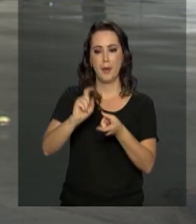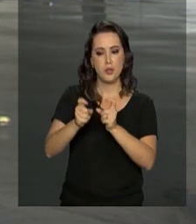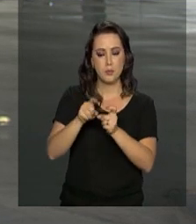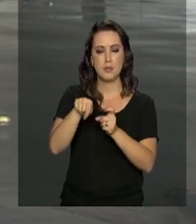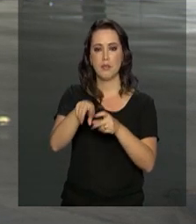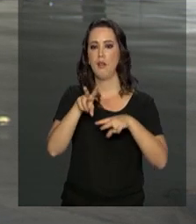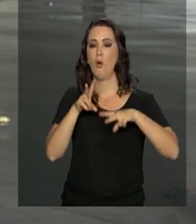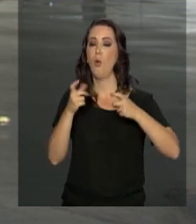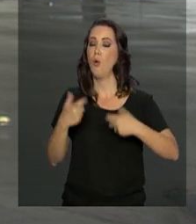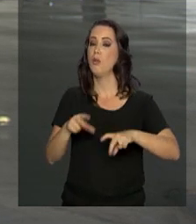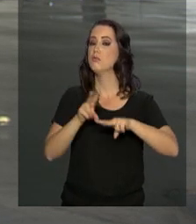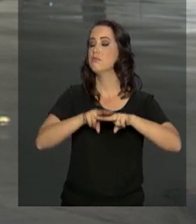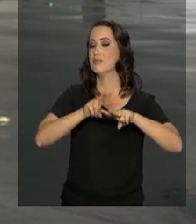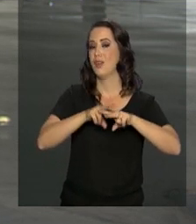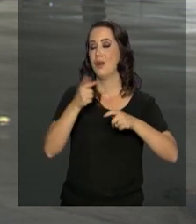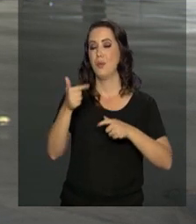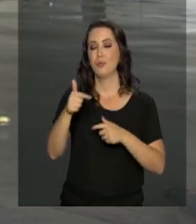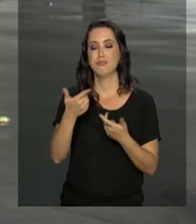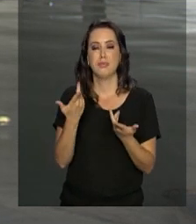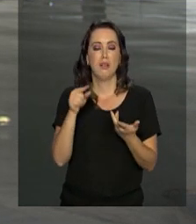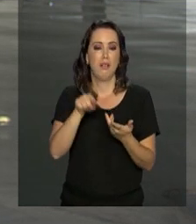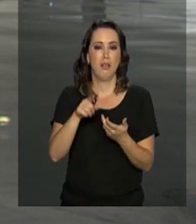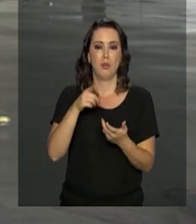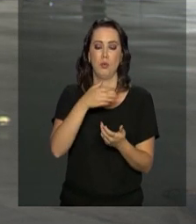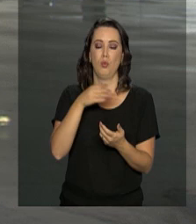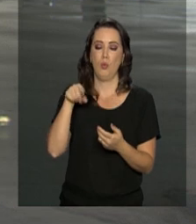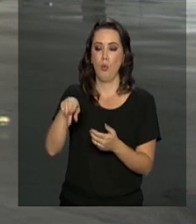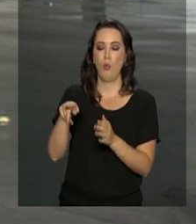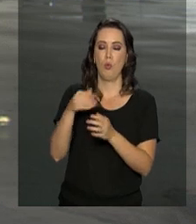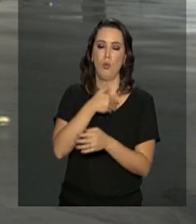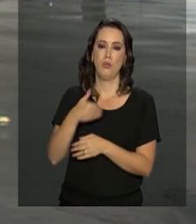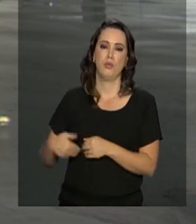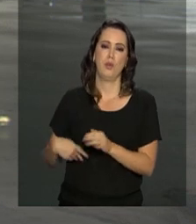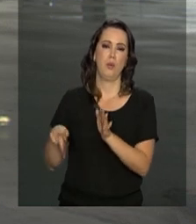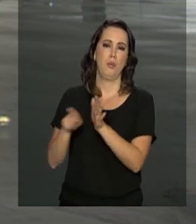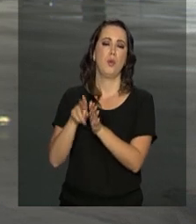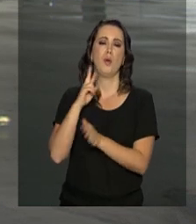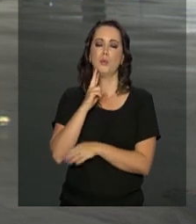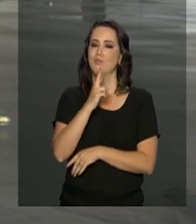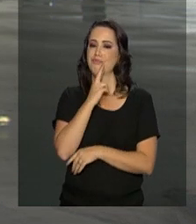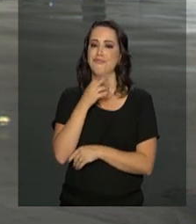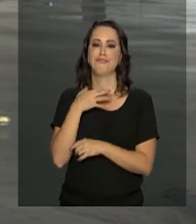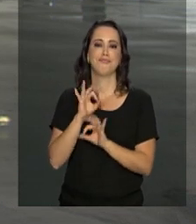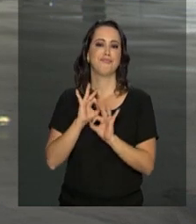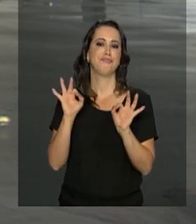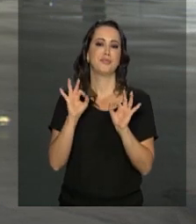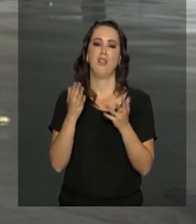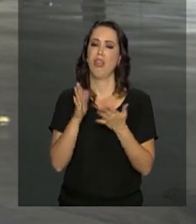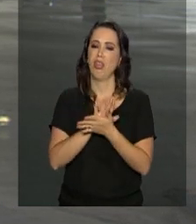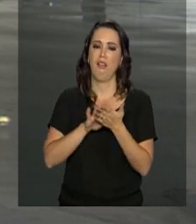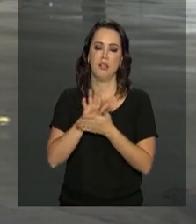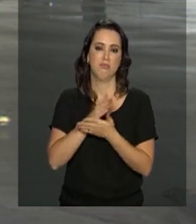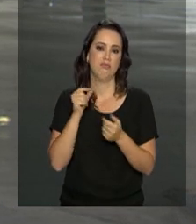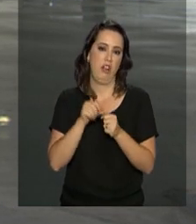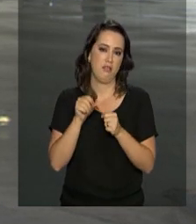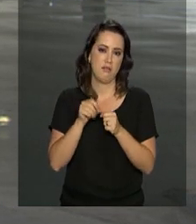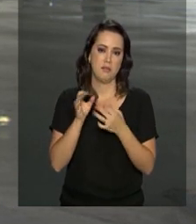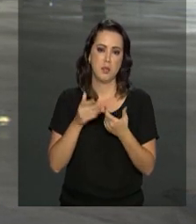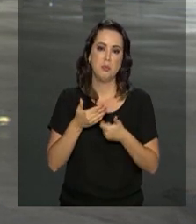e da falta de atuação das autoridades estaduais o documento assinado hoje estabelece